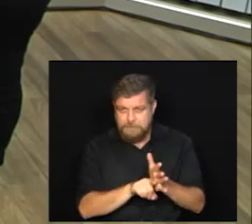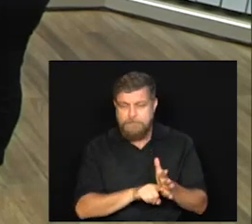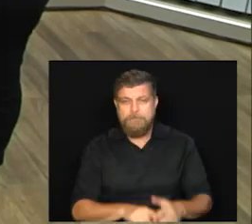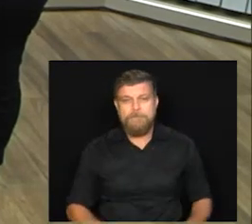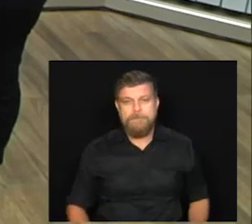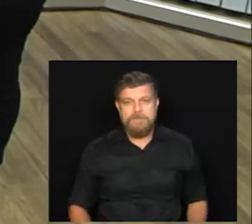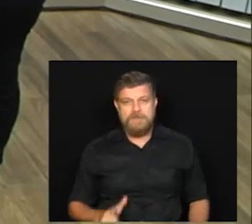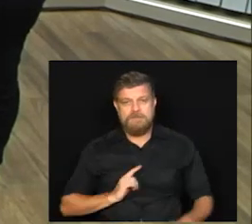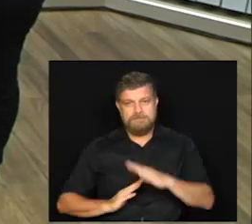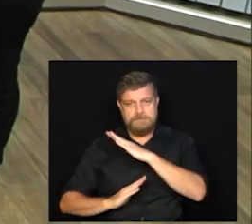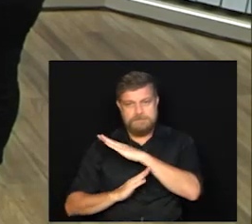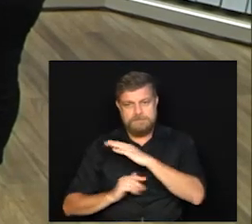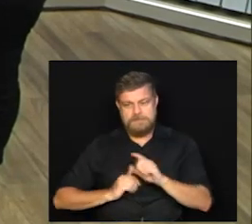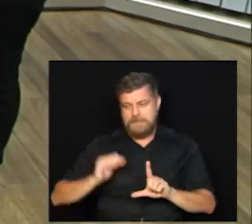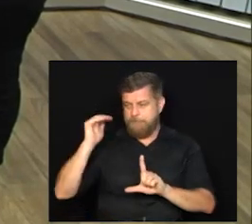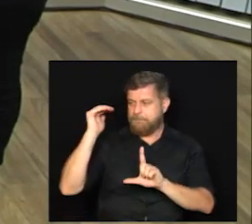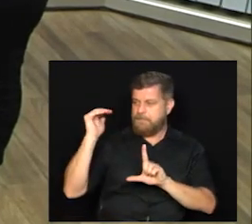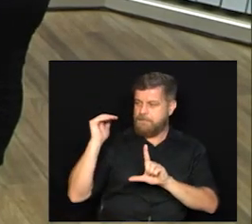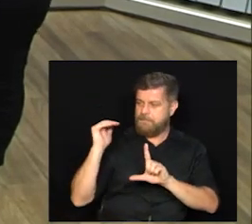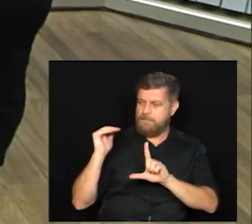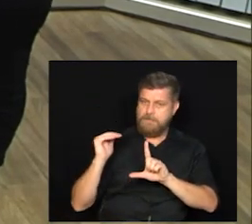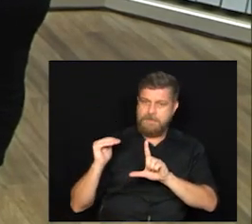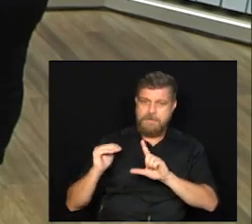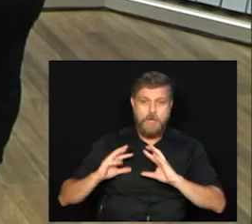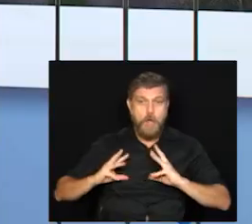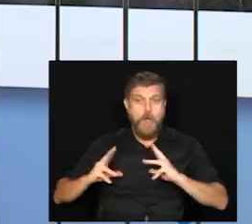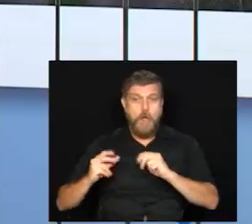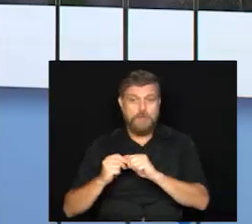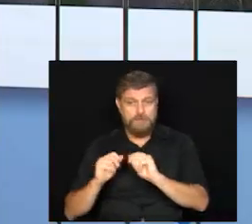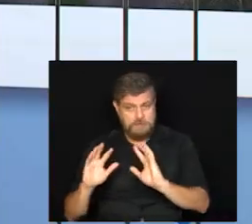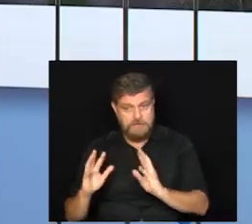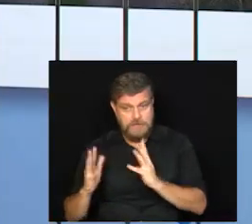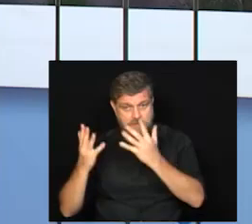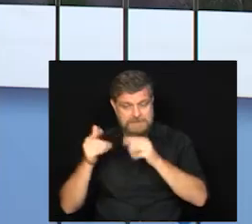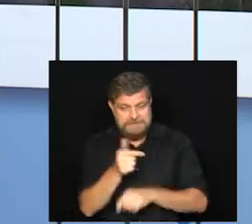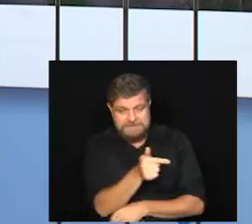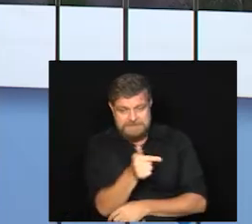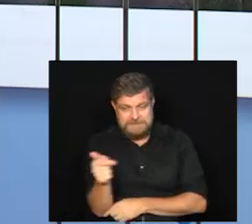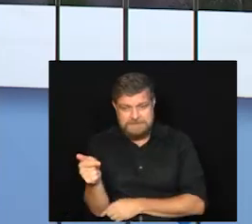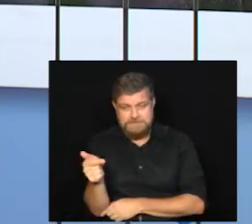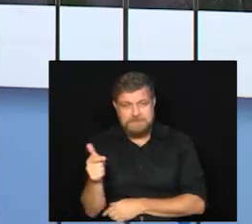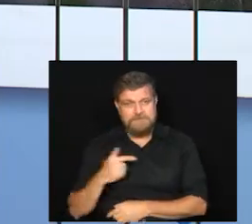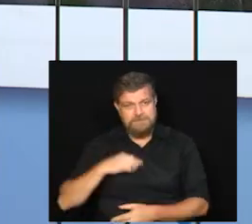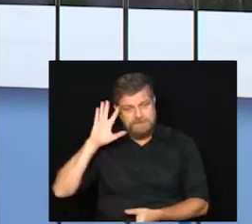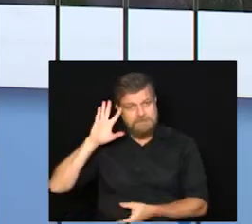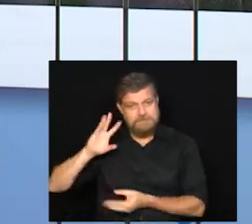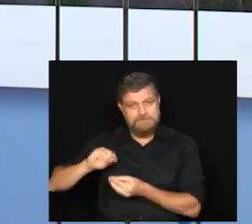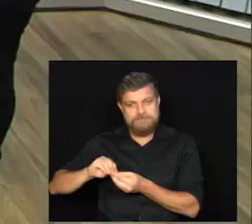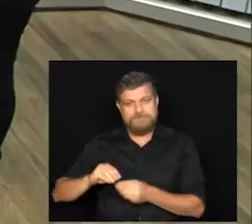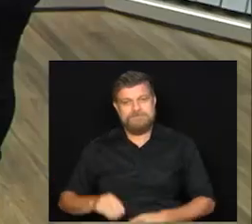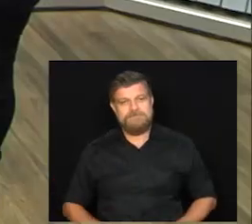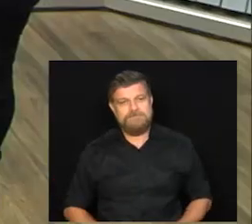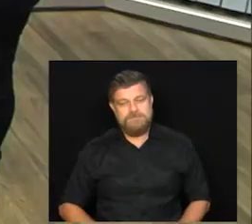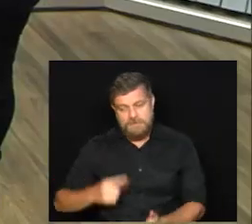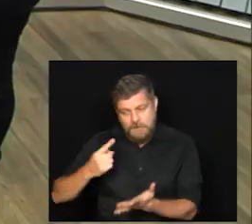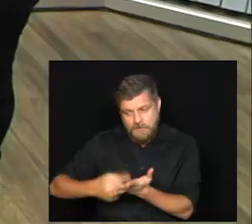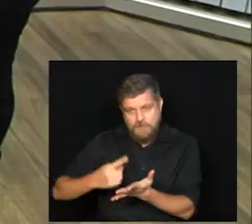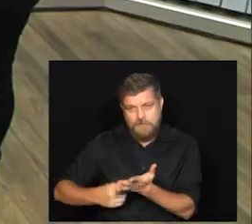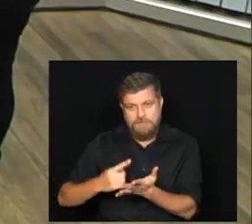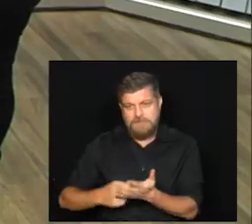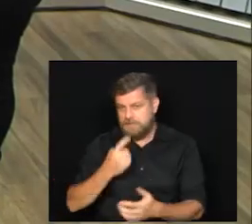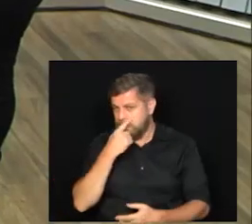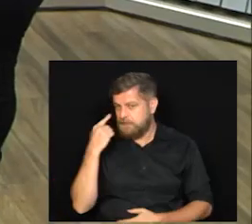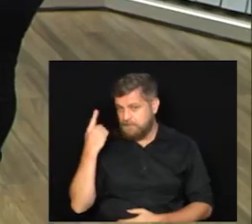campinas.sp.leg.br. Do lado direito tem a agenda e todos os eventos que acontecem nessa semana. E assim eu fico por aqui, Gabriel. Combinado, Mirna Abreu.